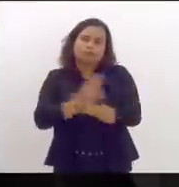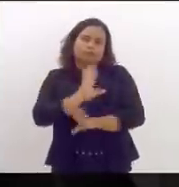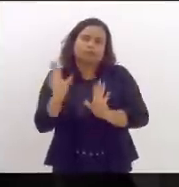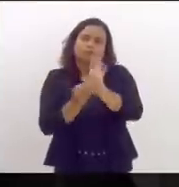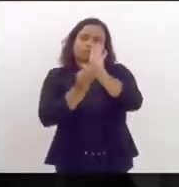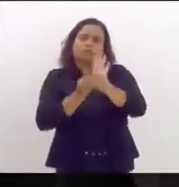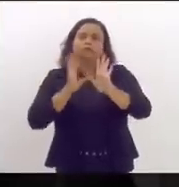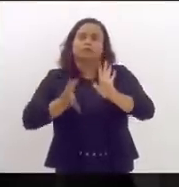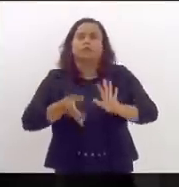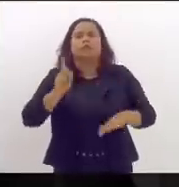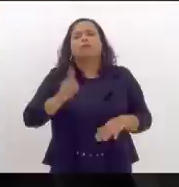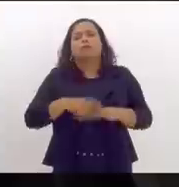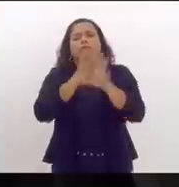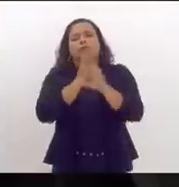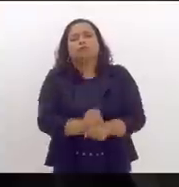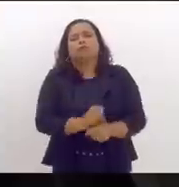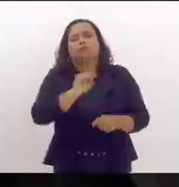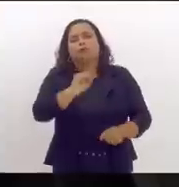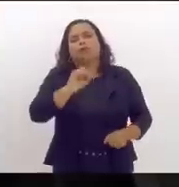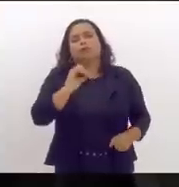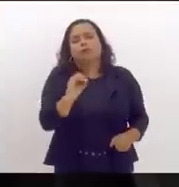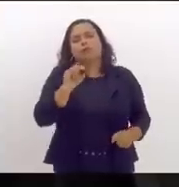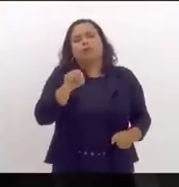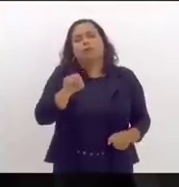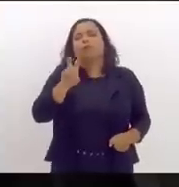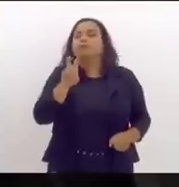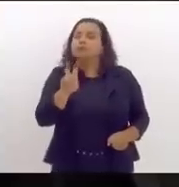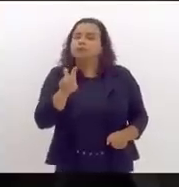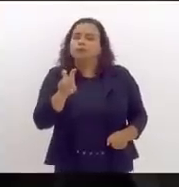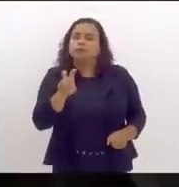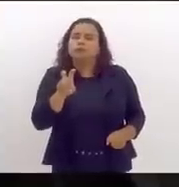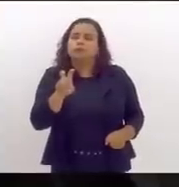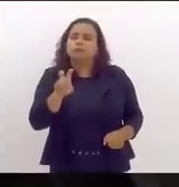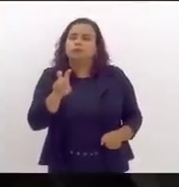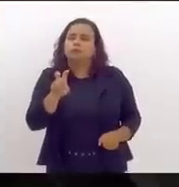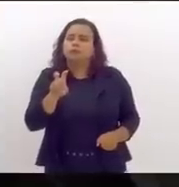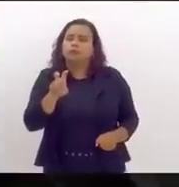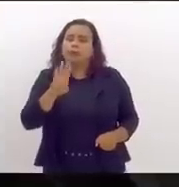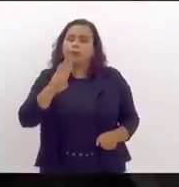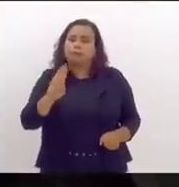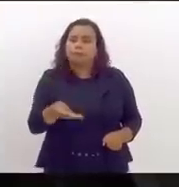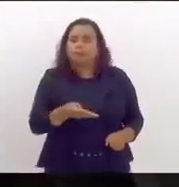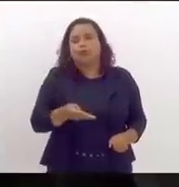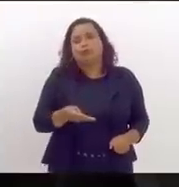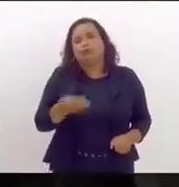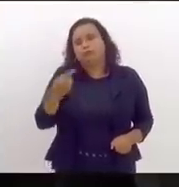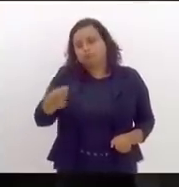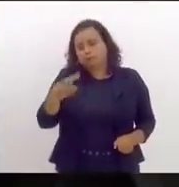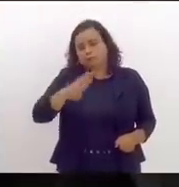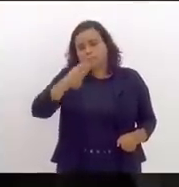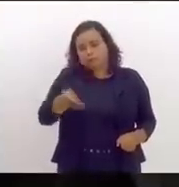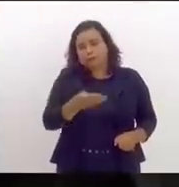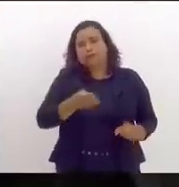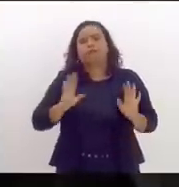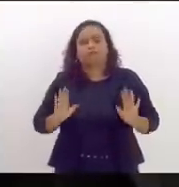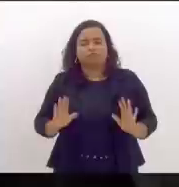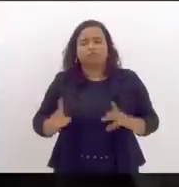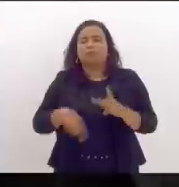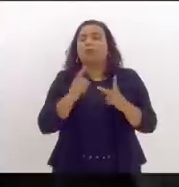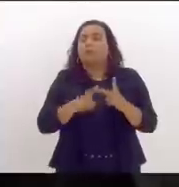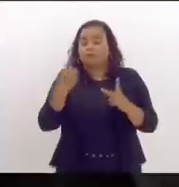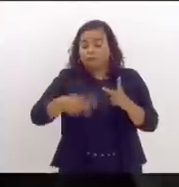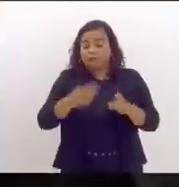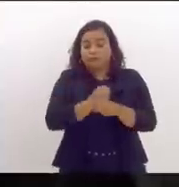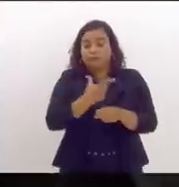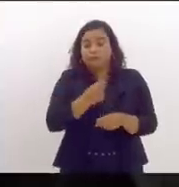publicada foi 80.5 arredondando bilhões de reais a de